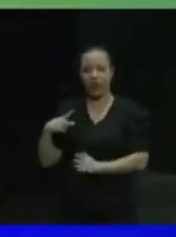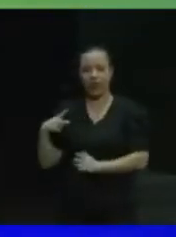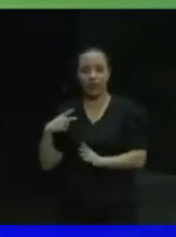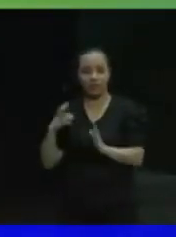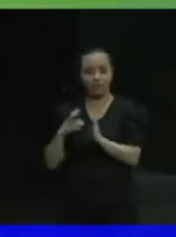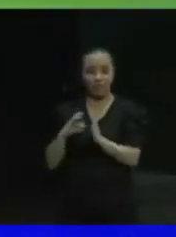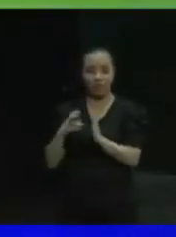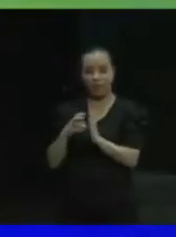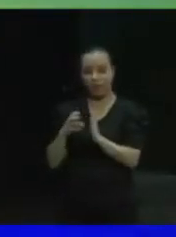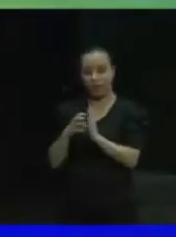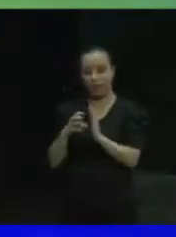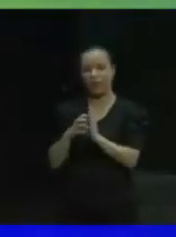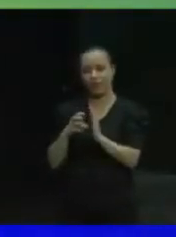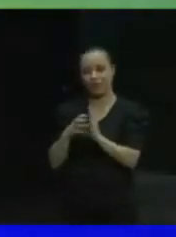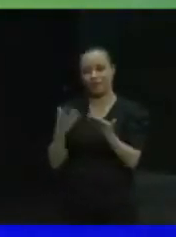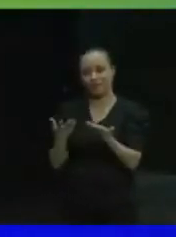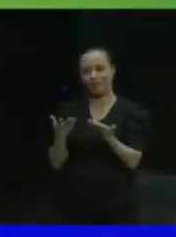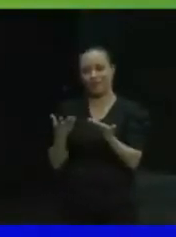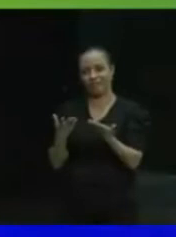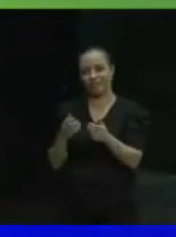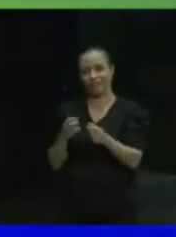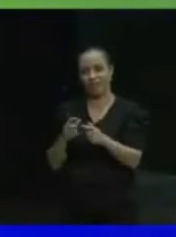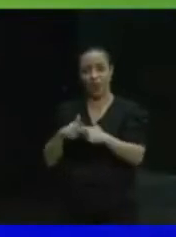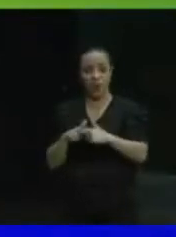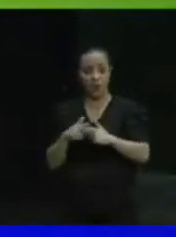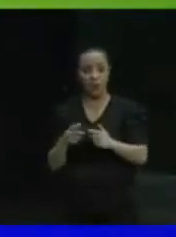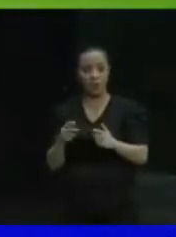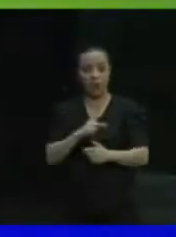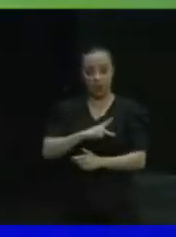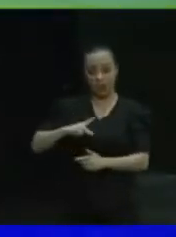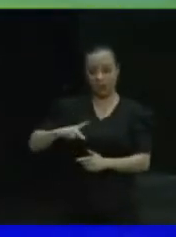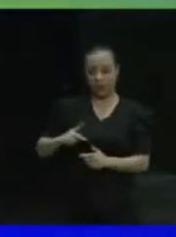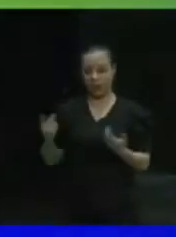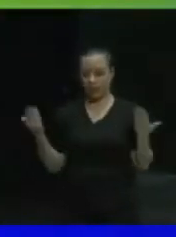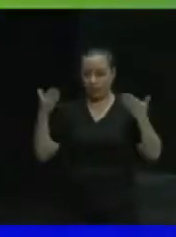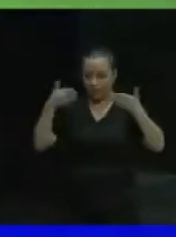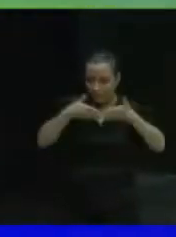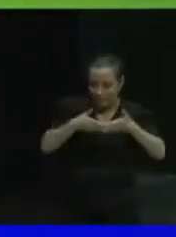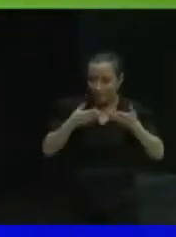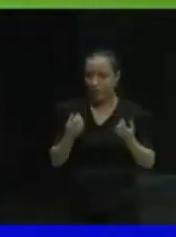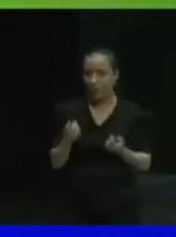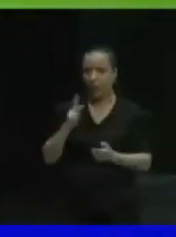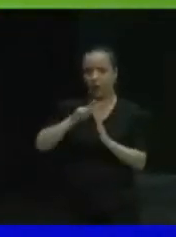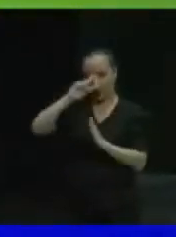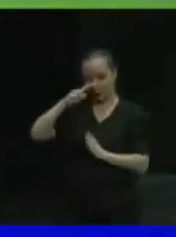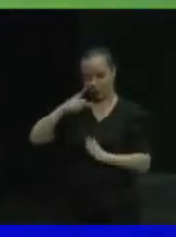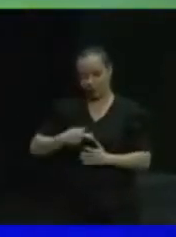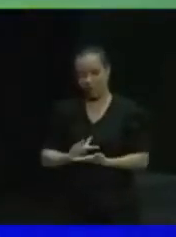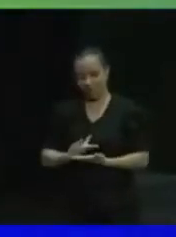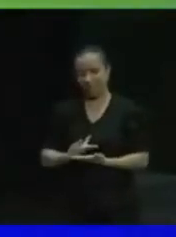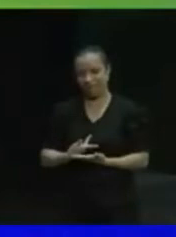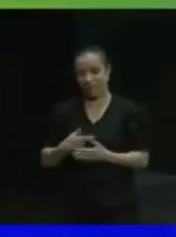partidários. É a máquina pública voltada para si mesma. Isso explica